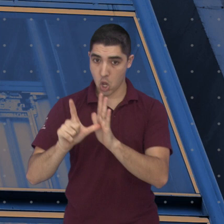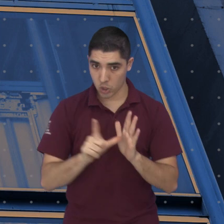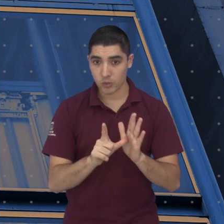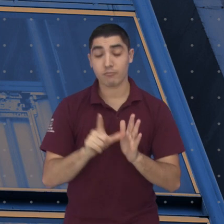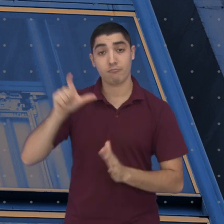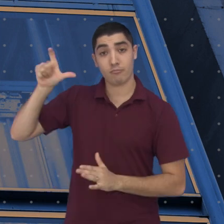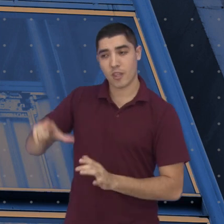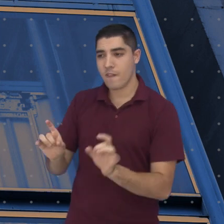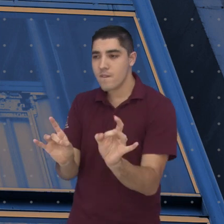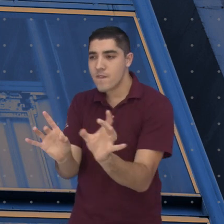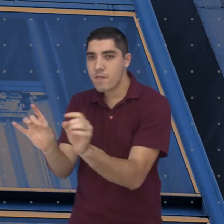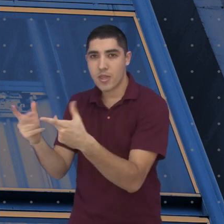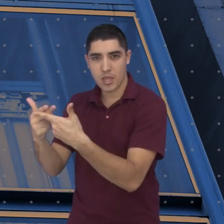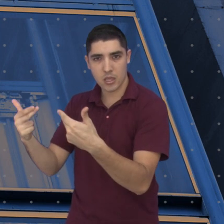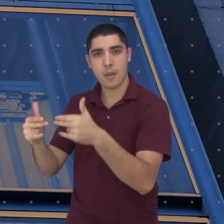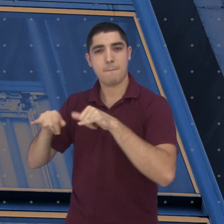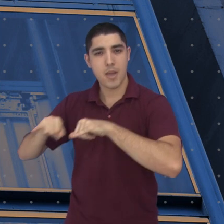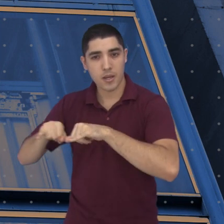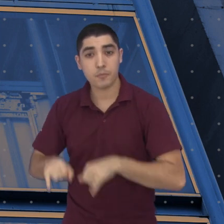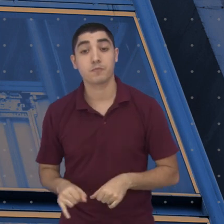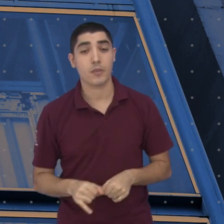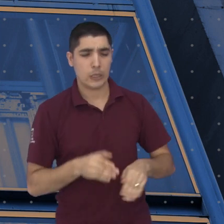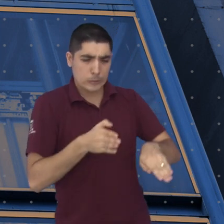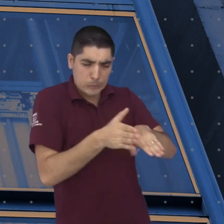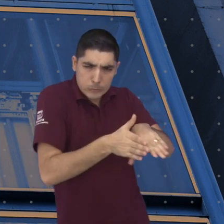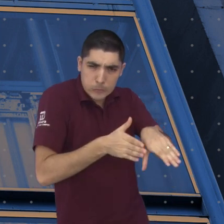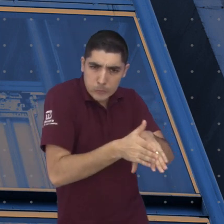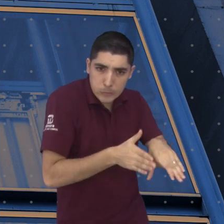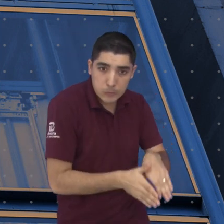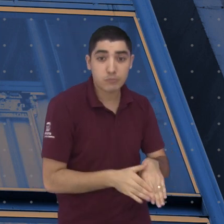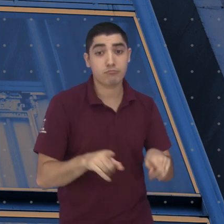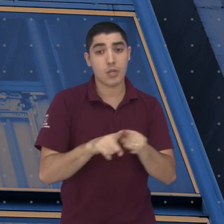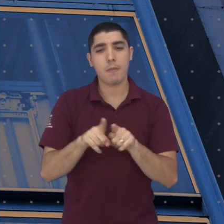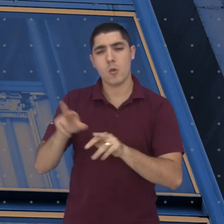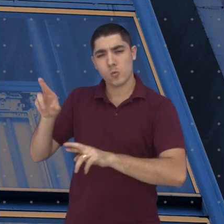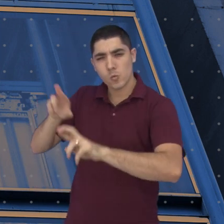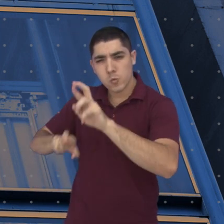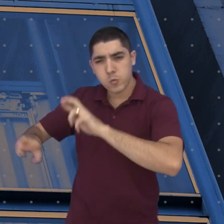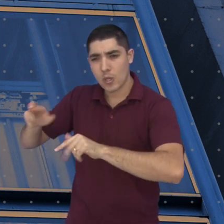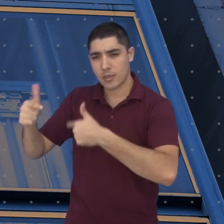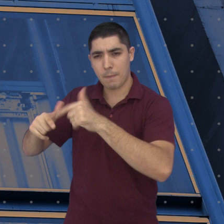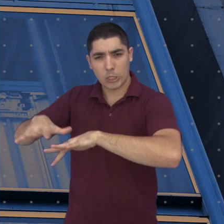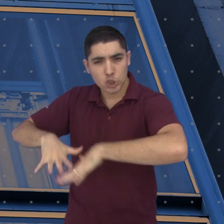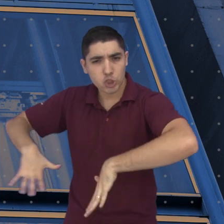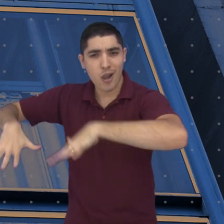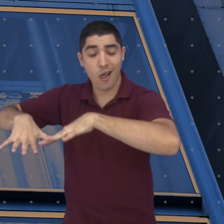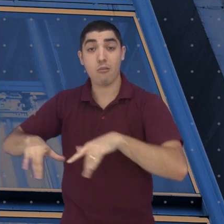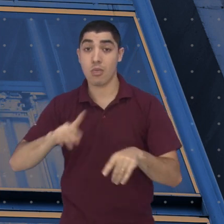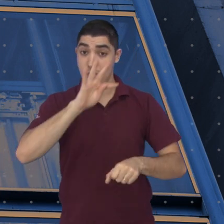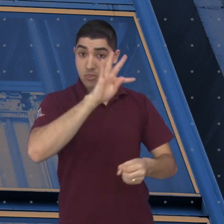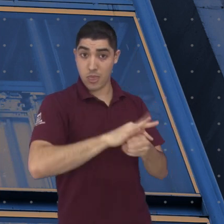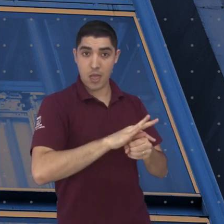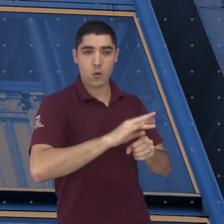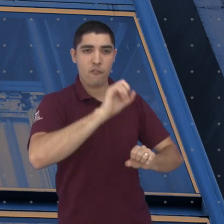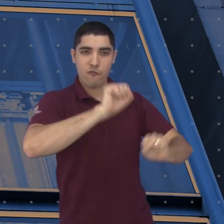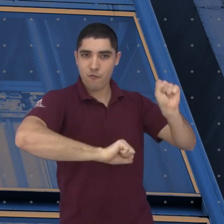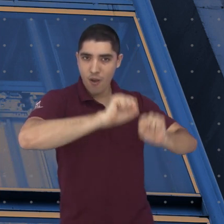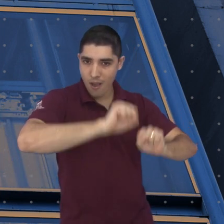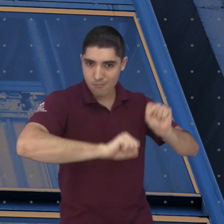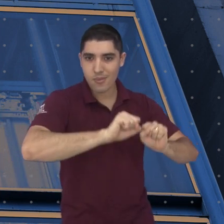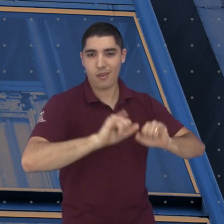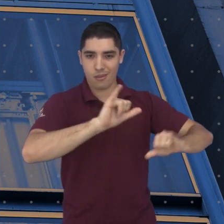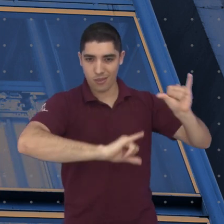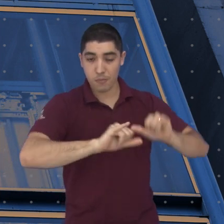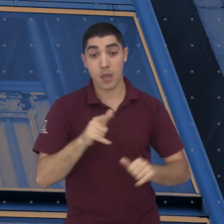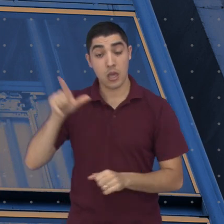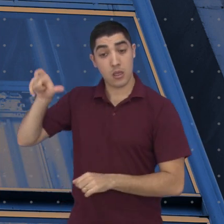lojas promotor de vendas serralheiro supervisor de sessão de serviços gerais técnico de indústria química